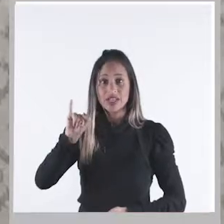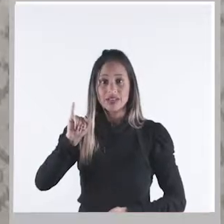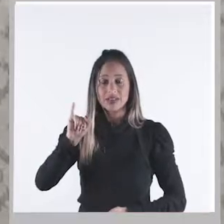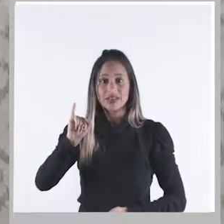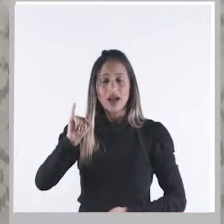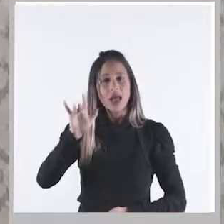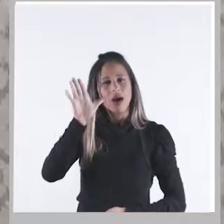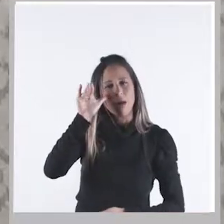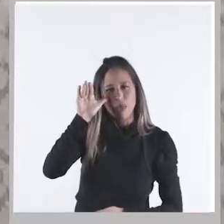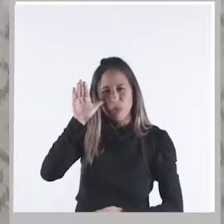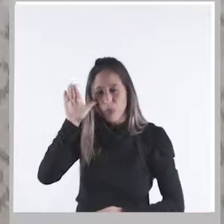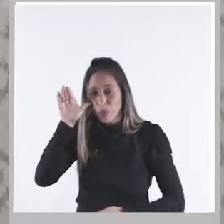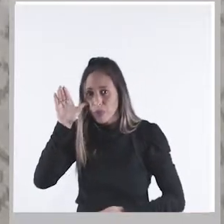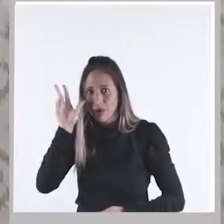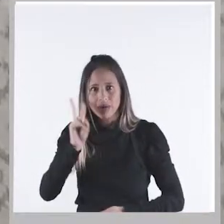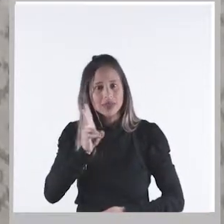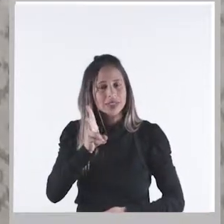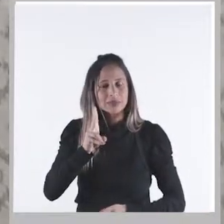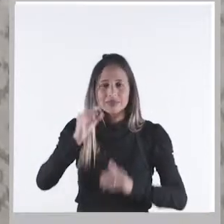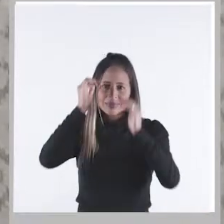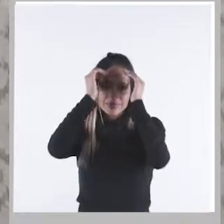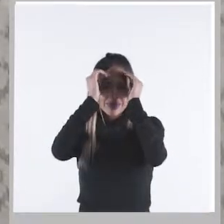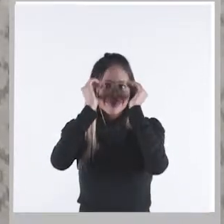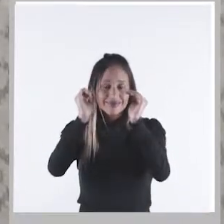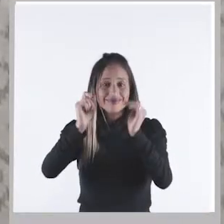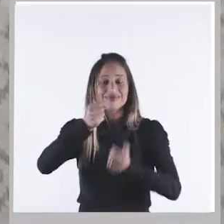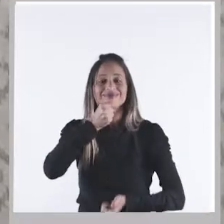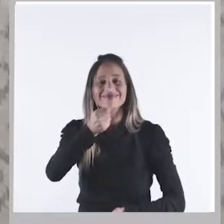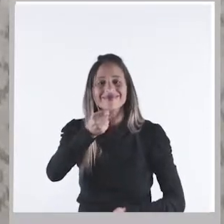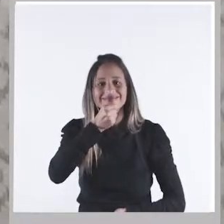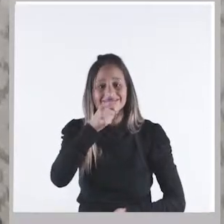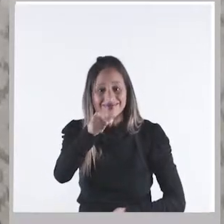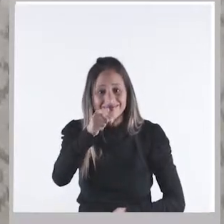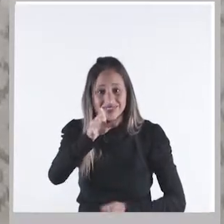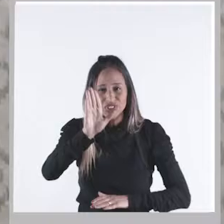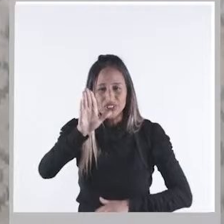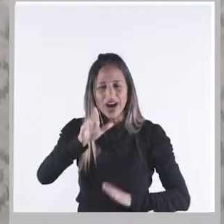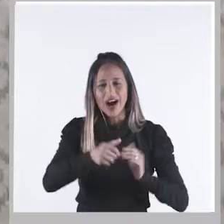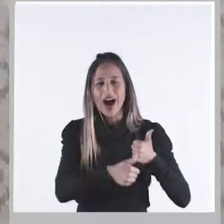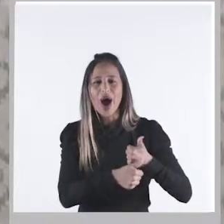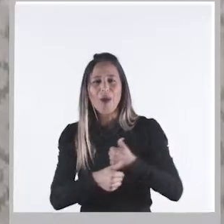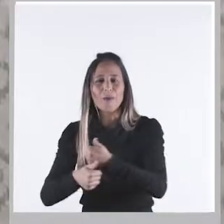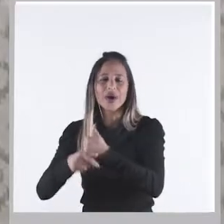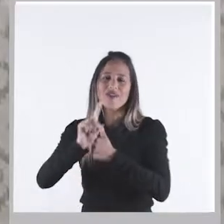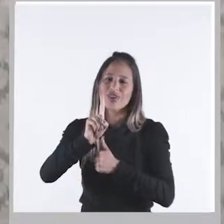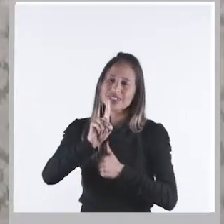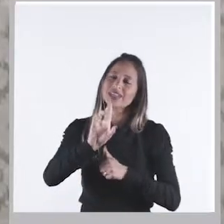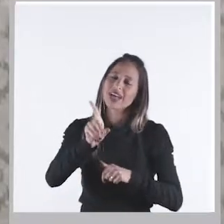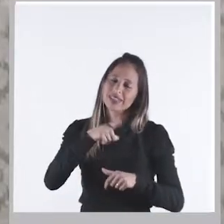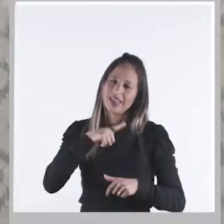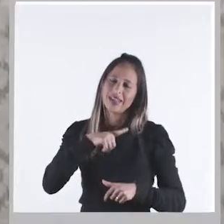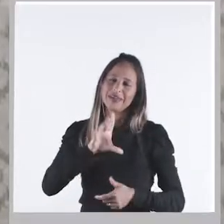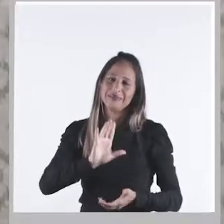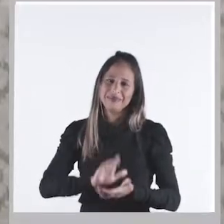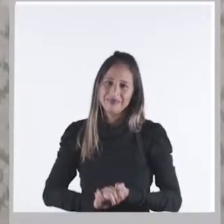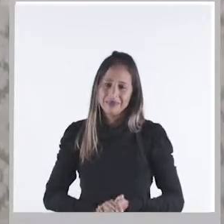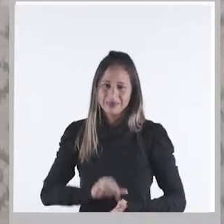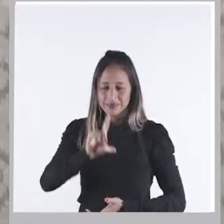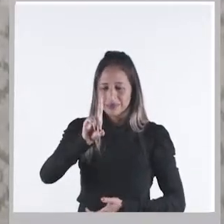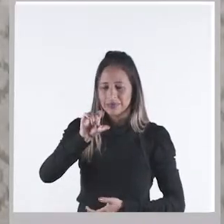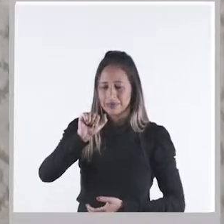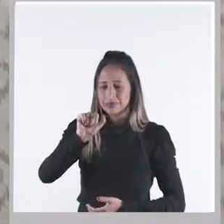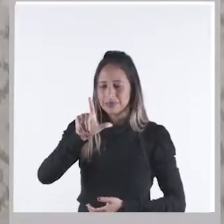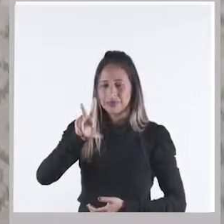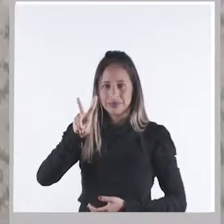como espectadora, e é uma honra ser entrevistada por você que já te acompanha nas redes sociais há um tempo. Eu sou